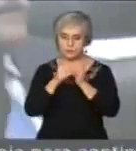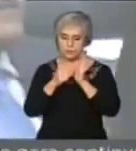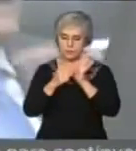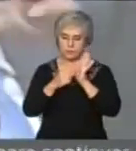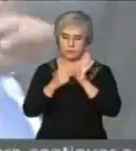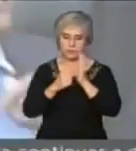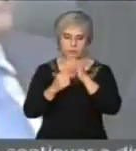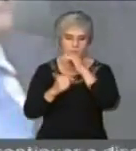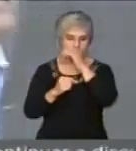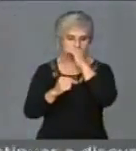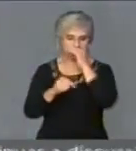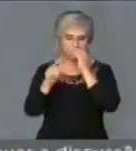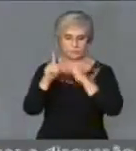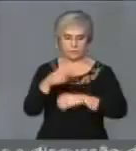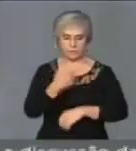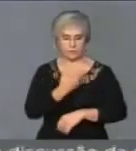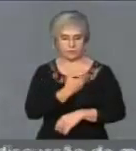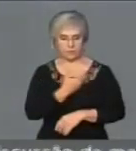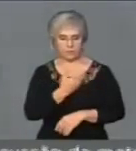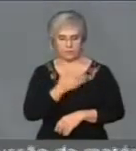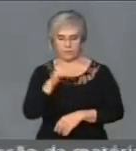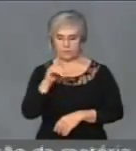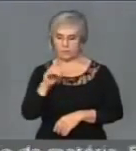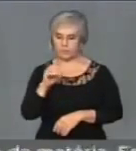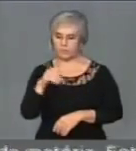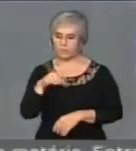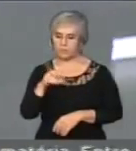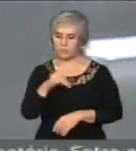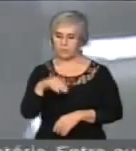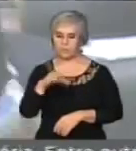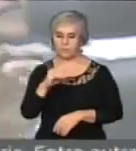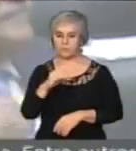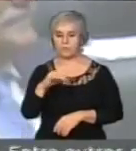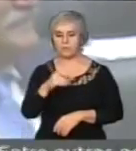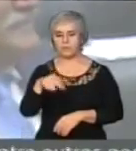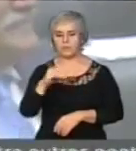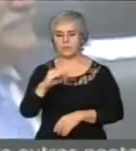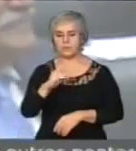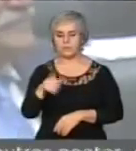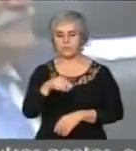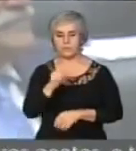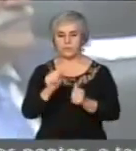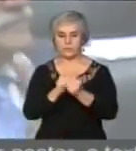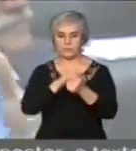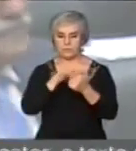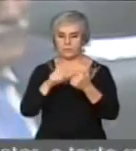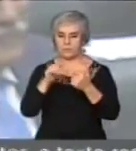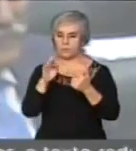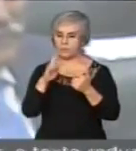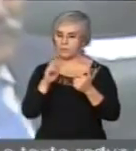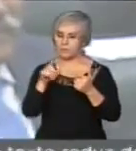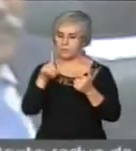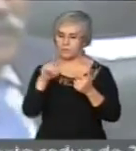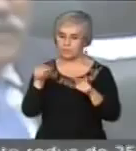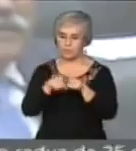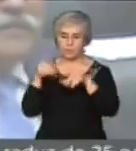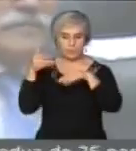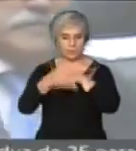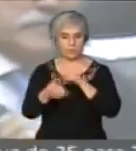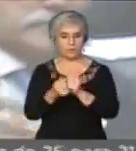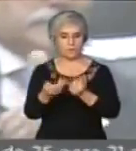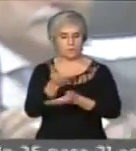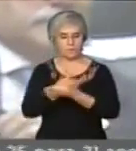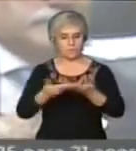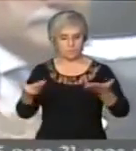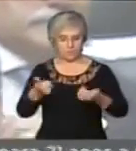do CPC, que é o meu conterrâneo Leonardo Carneiro da Cunha e Fred Didier da Bahia, que participaram também